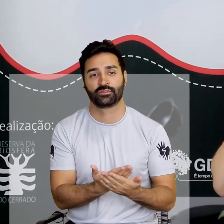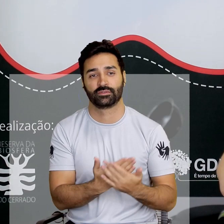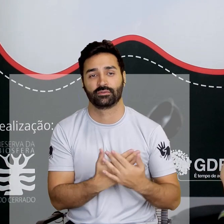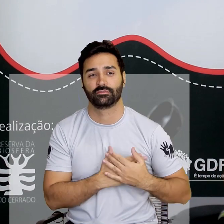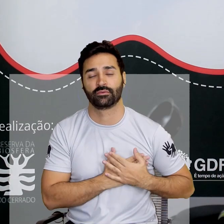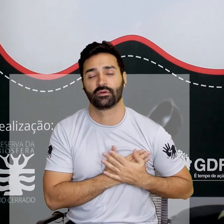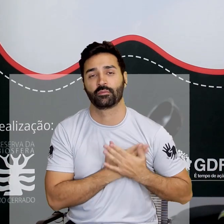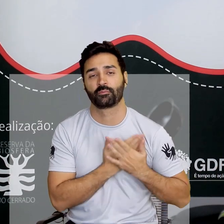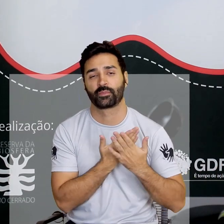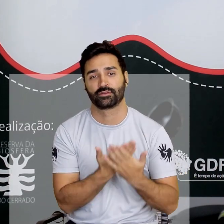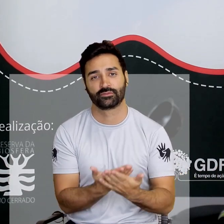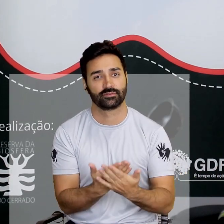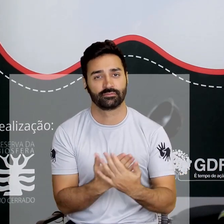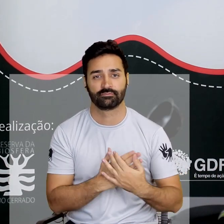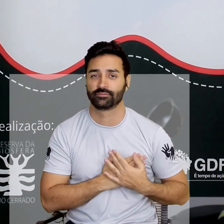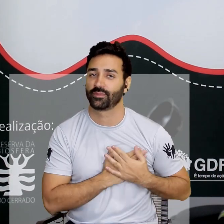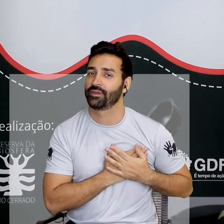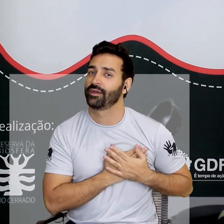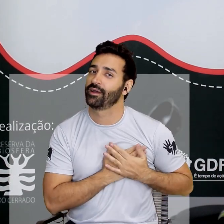Apaixonado.